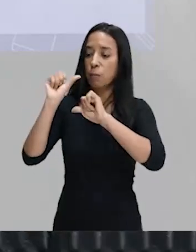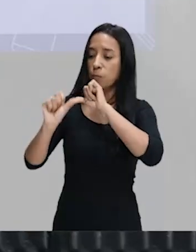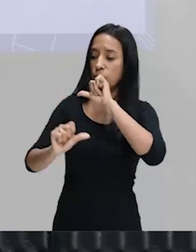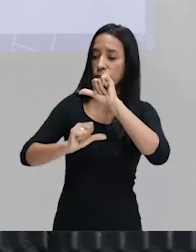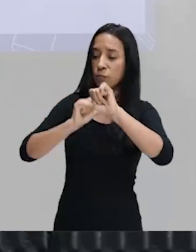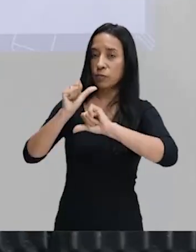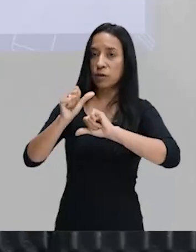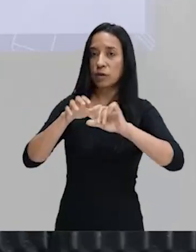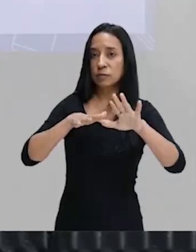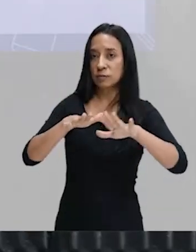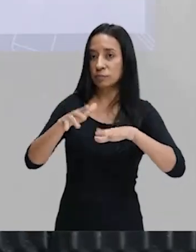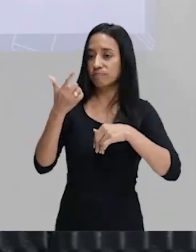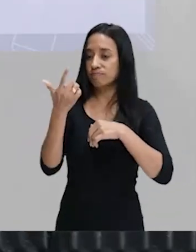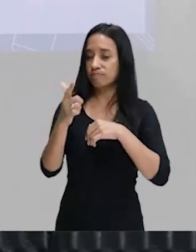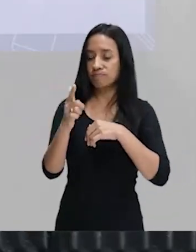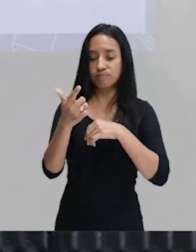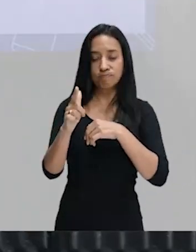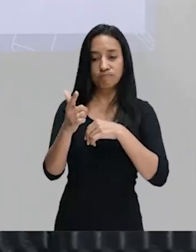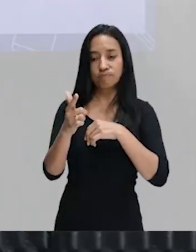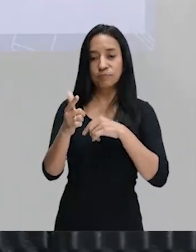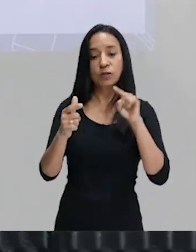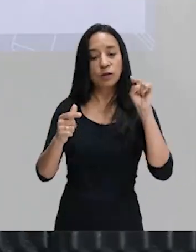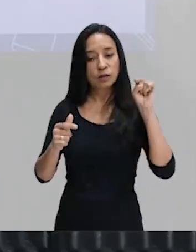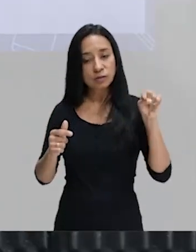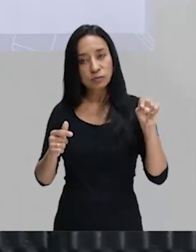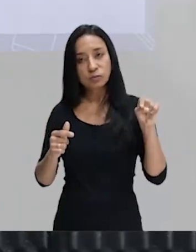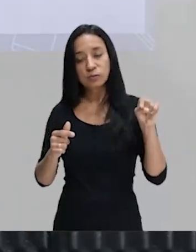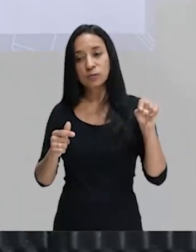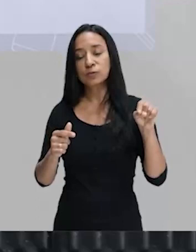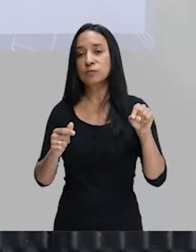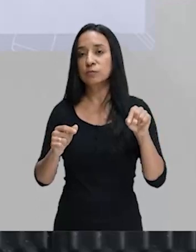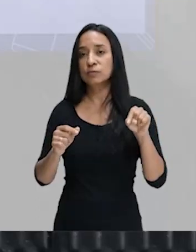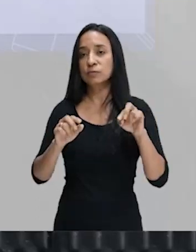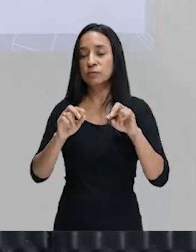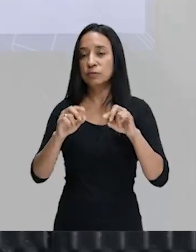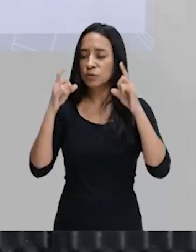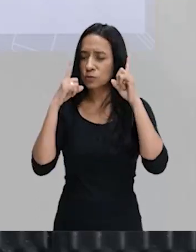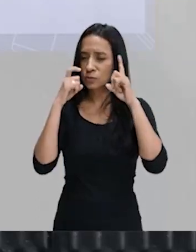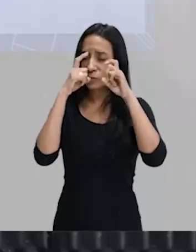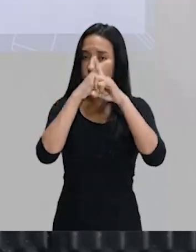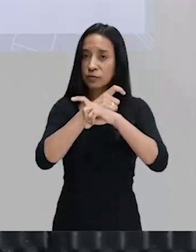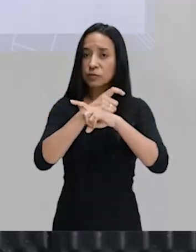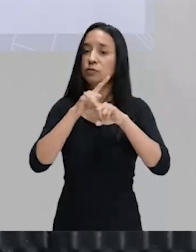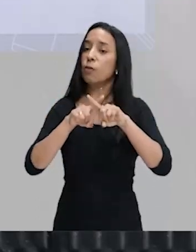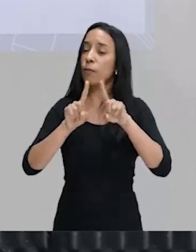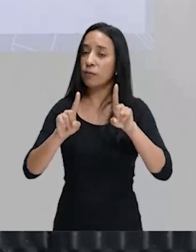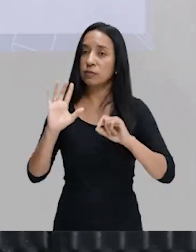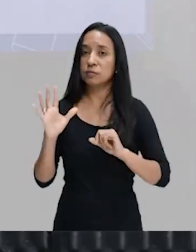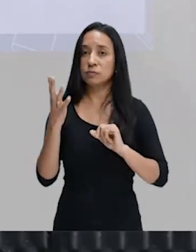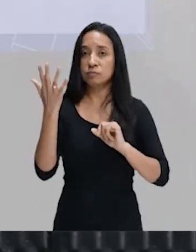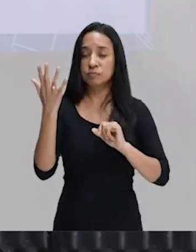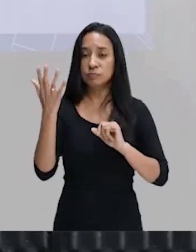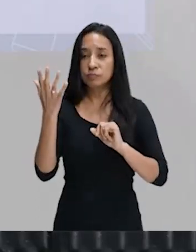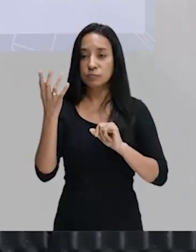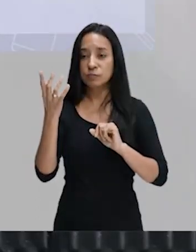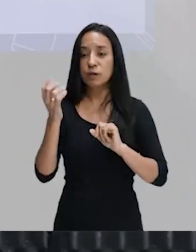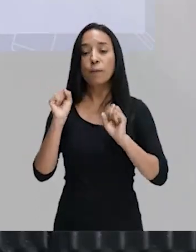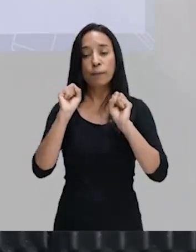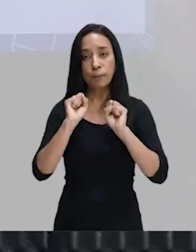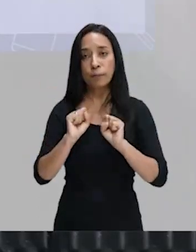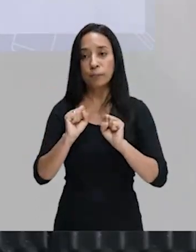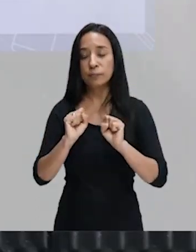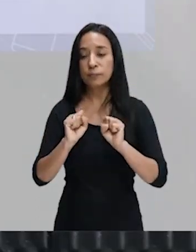social inexiste. Aqui, ela é difícil, mas acontece. Mas é